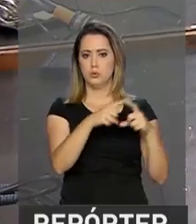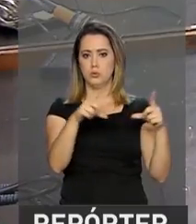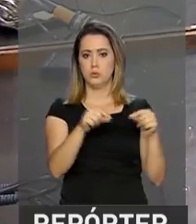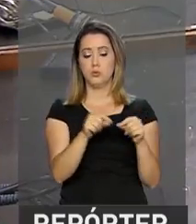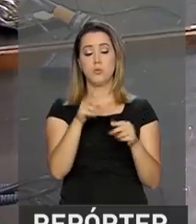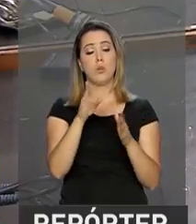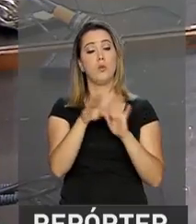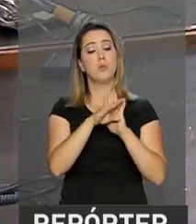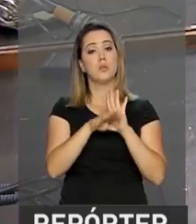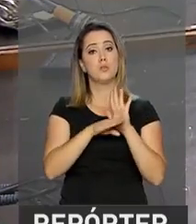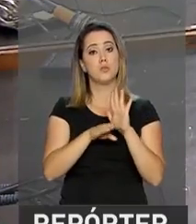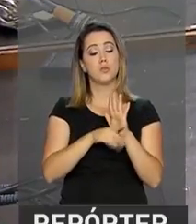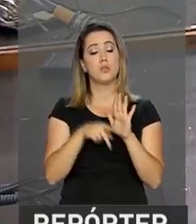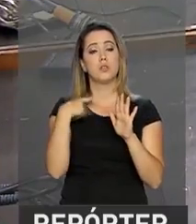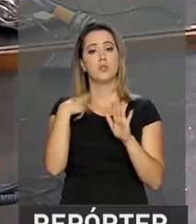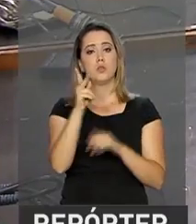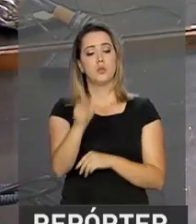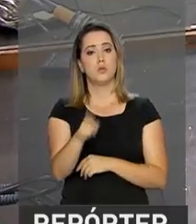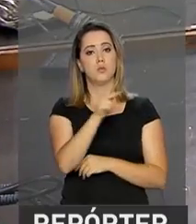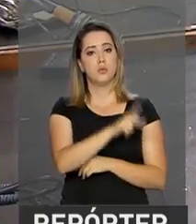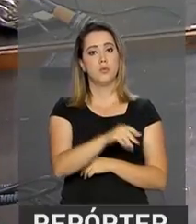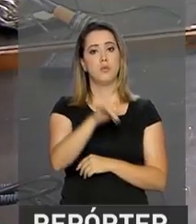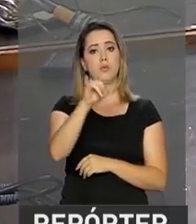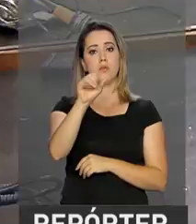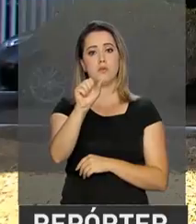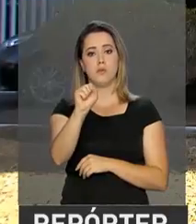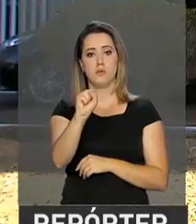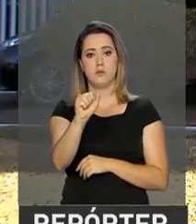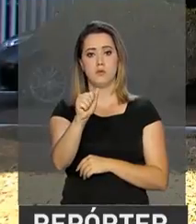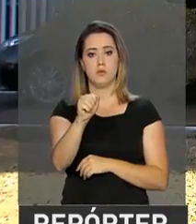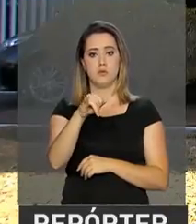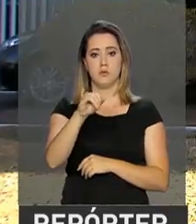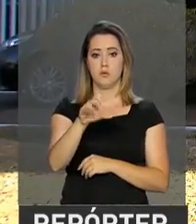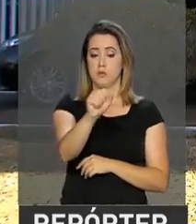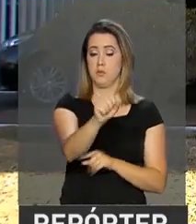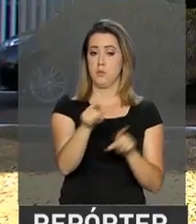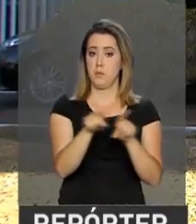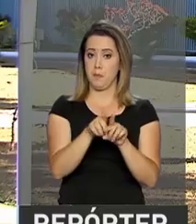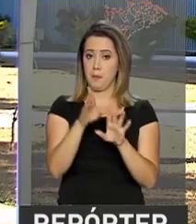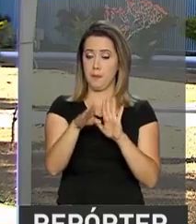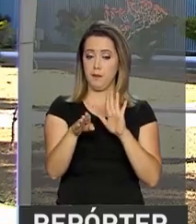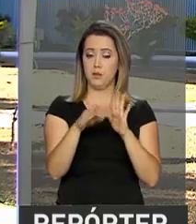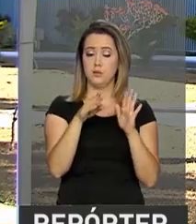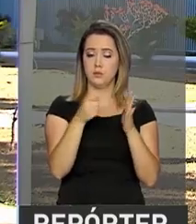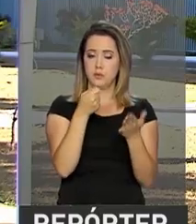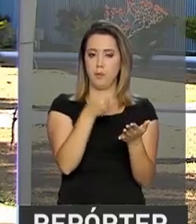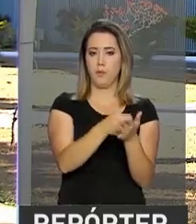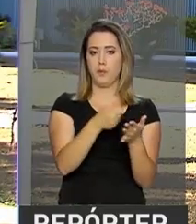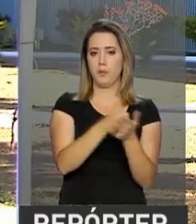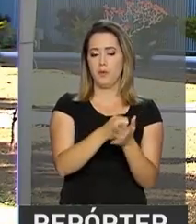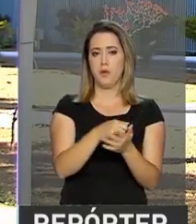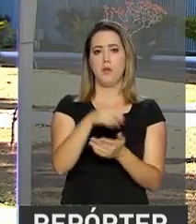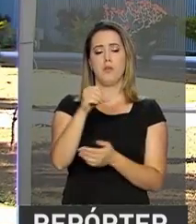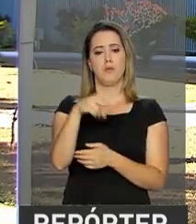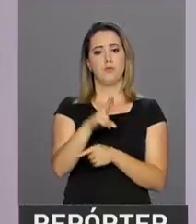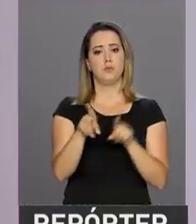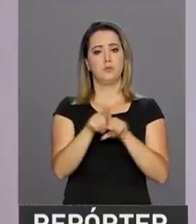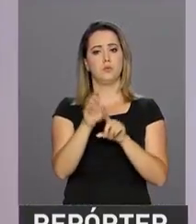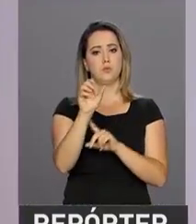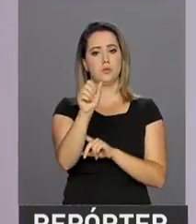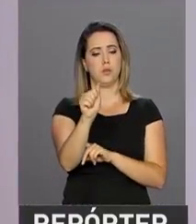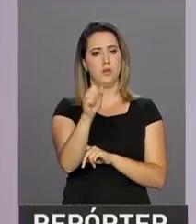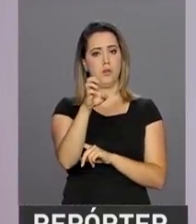isaías e foi financiado pela agência espacial brasileira a iniciativa também faz parte do programa globe da agência espacial norte